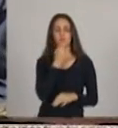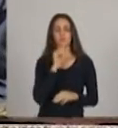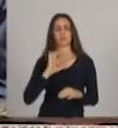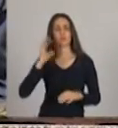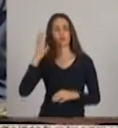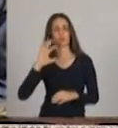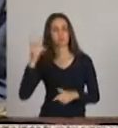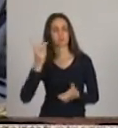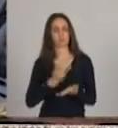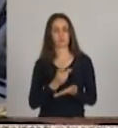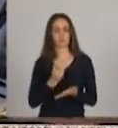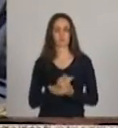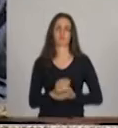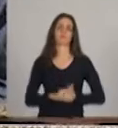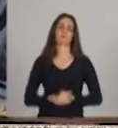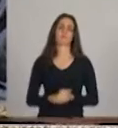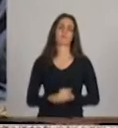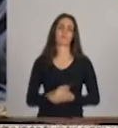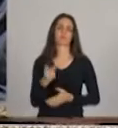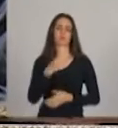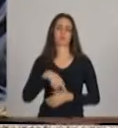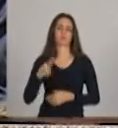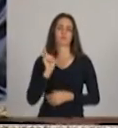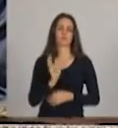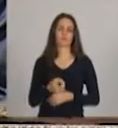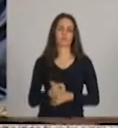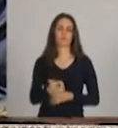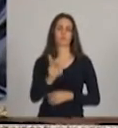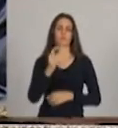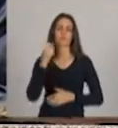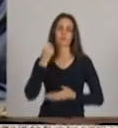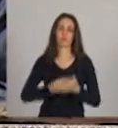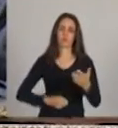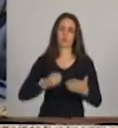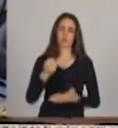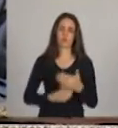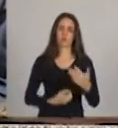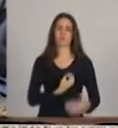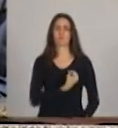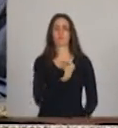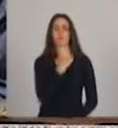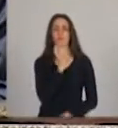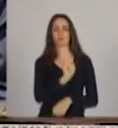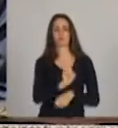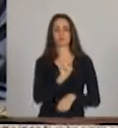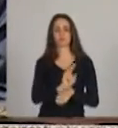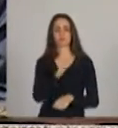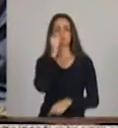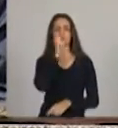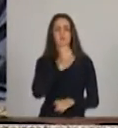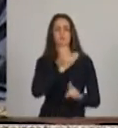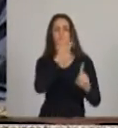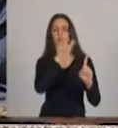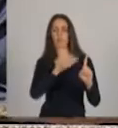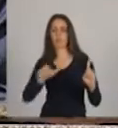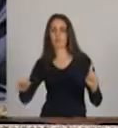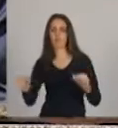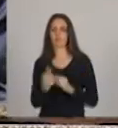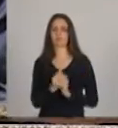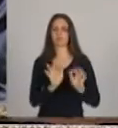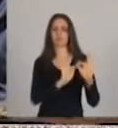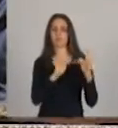tem acontecido. Vamos seguir trabalhando pela vida e pela proteção das mulheres e das famílias.